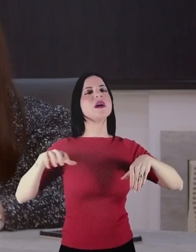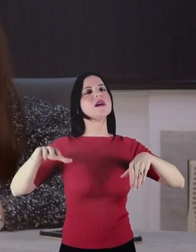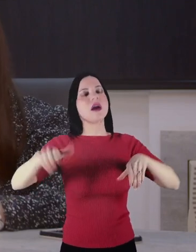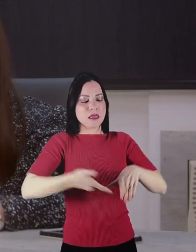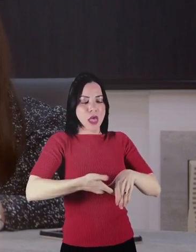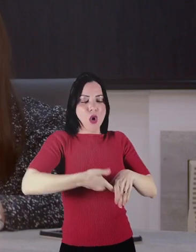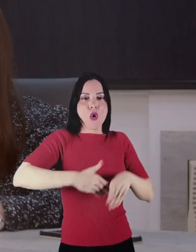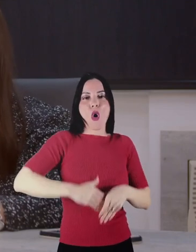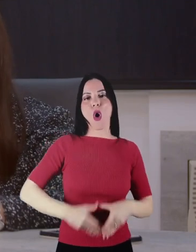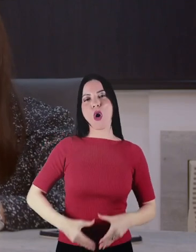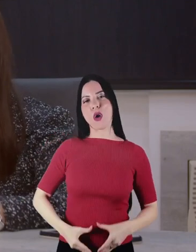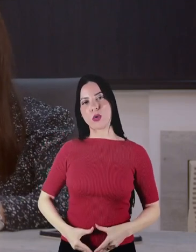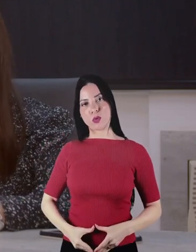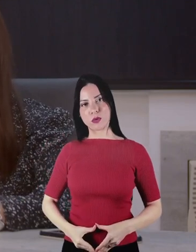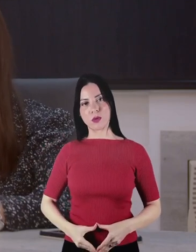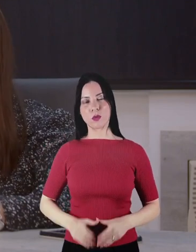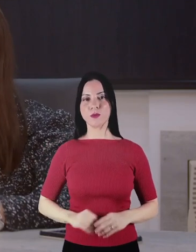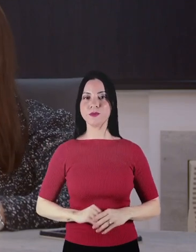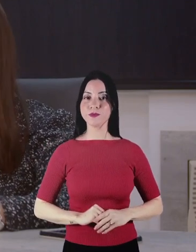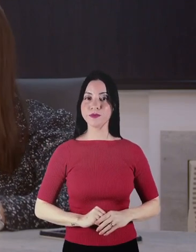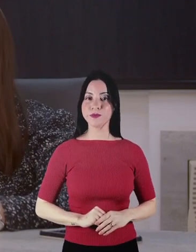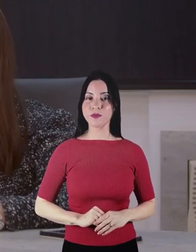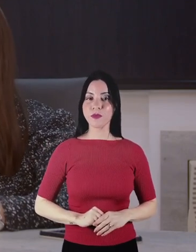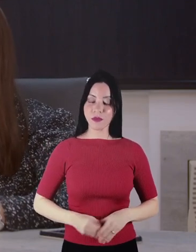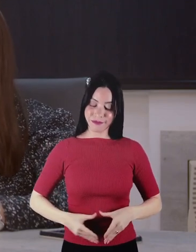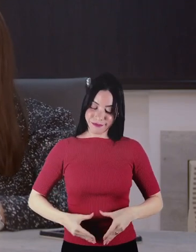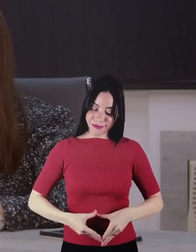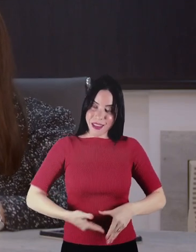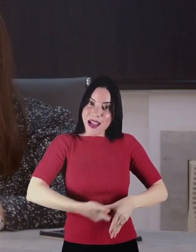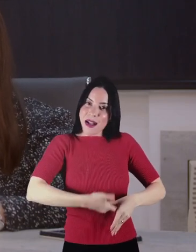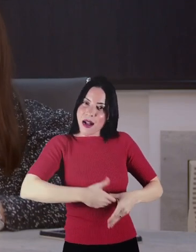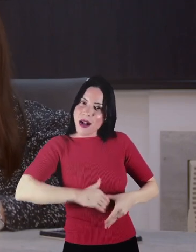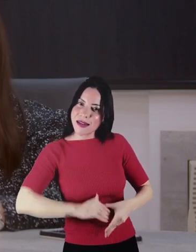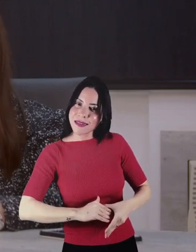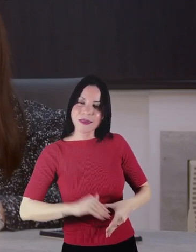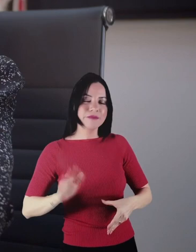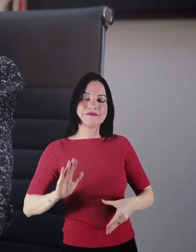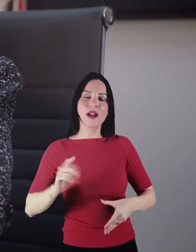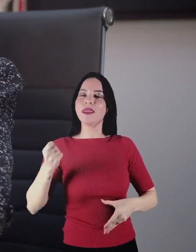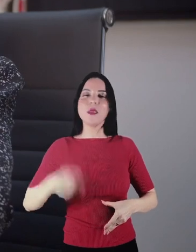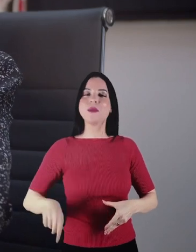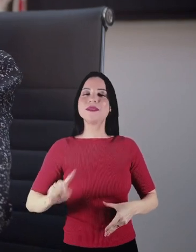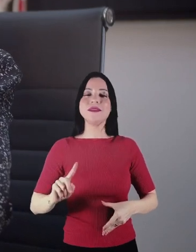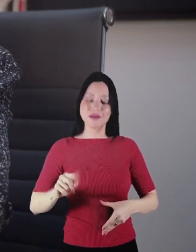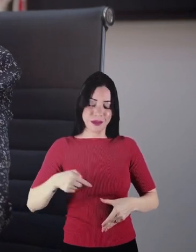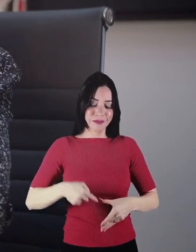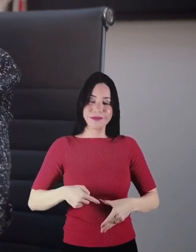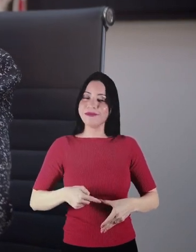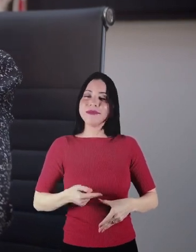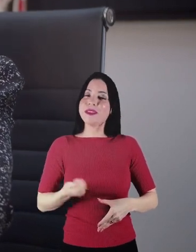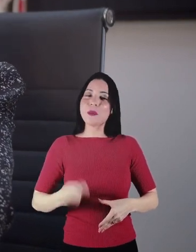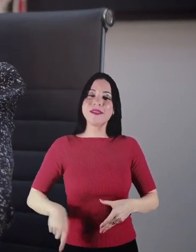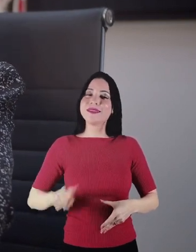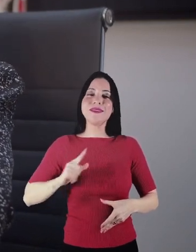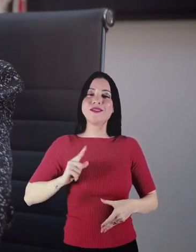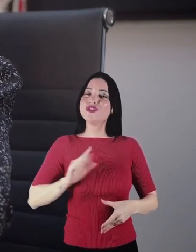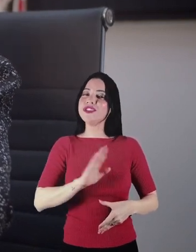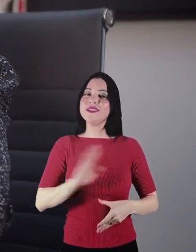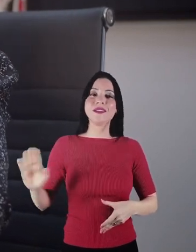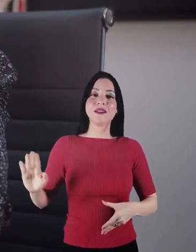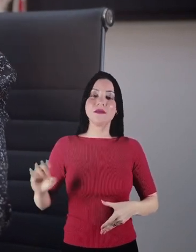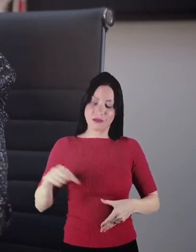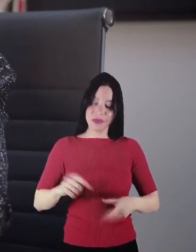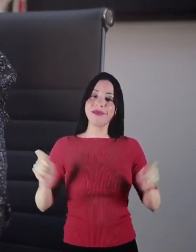dos poucos, se não o único, que é um câncer que não precisaria existir. E que ele é 100% curável